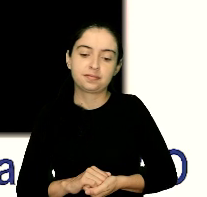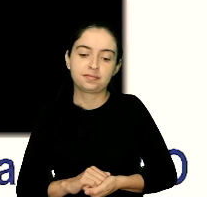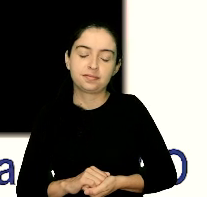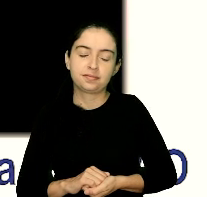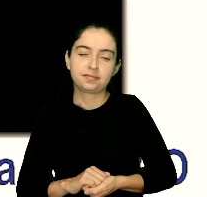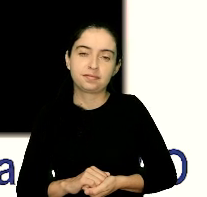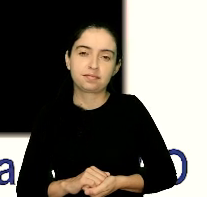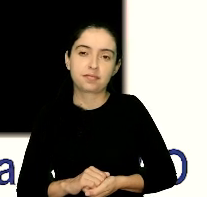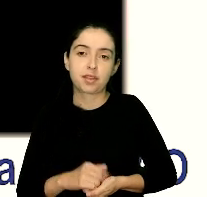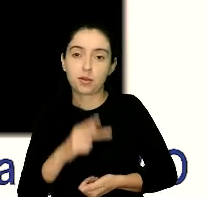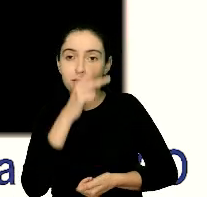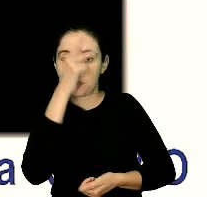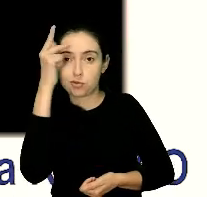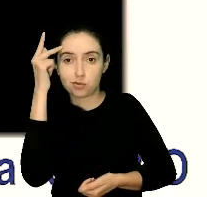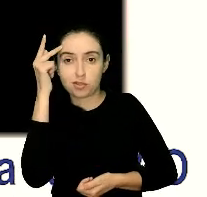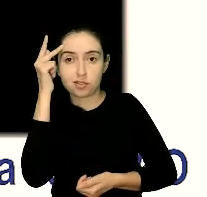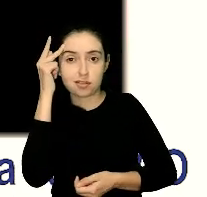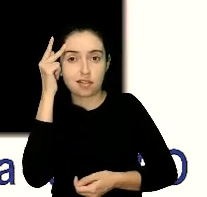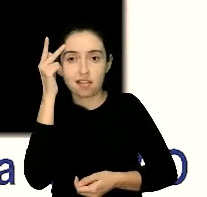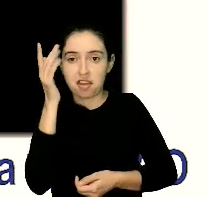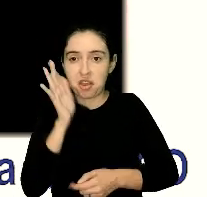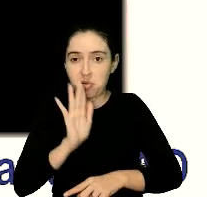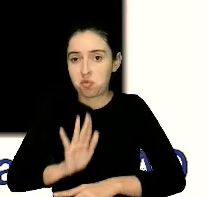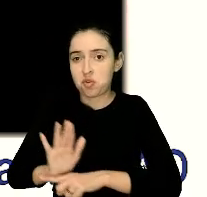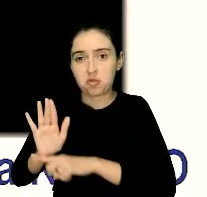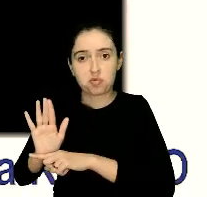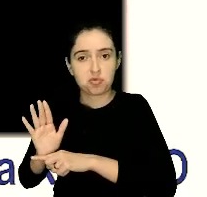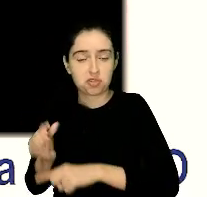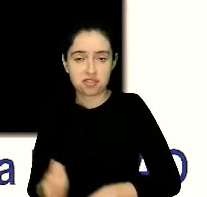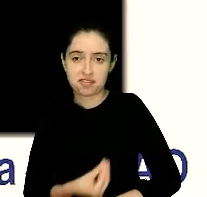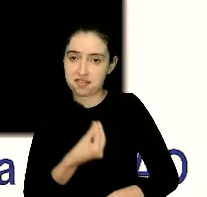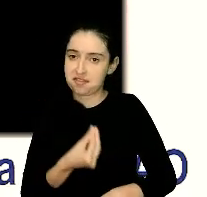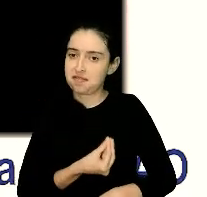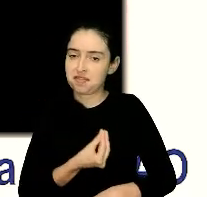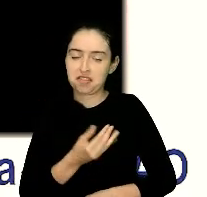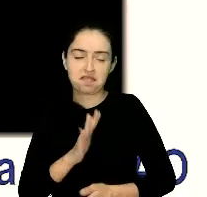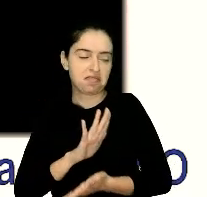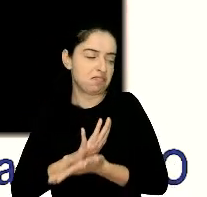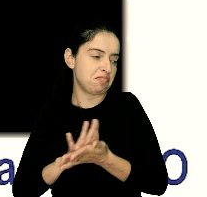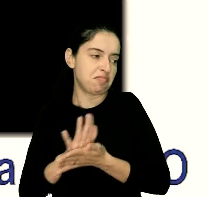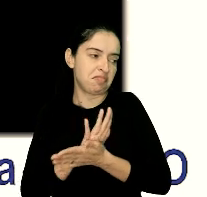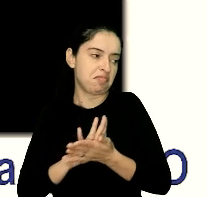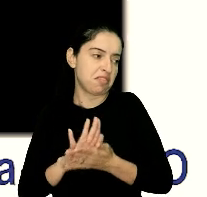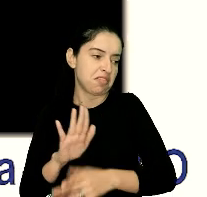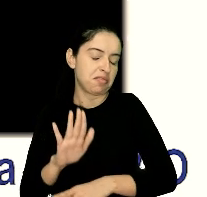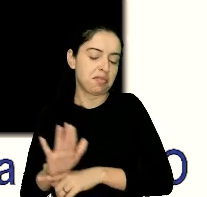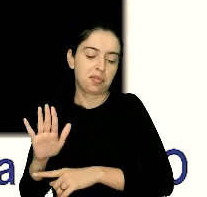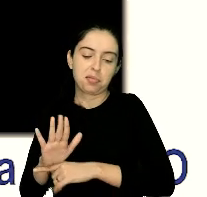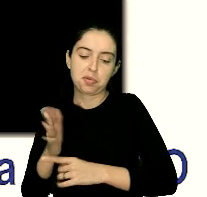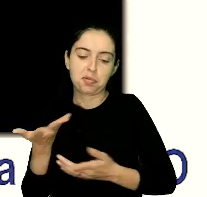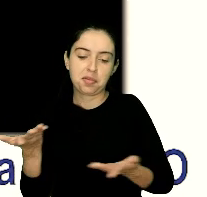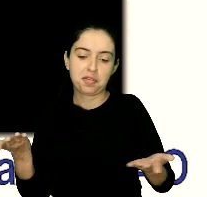Quem não vive pra servir, não serve pra viver.